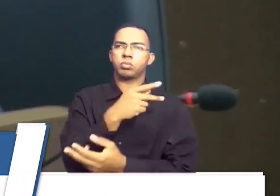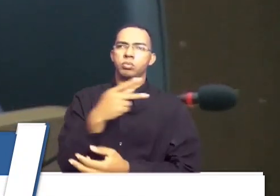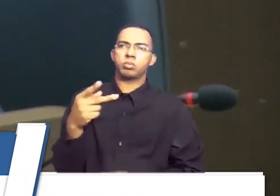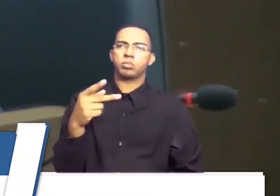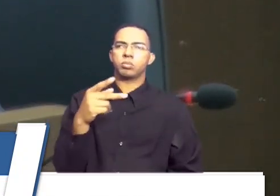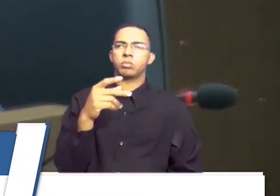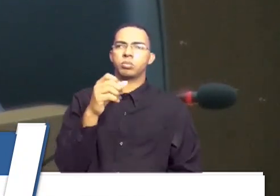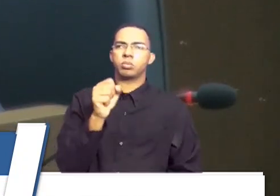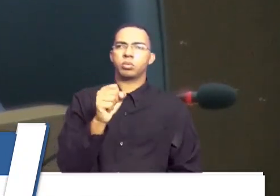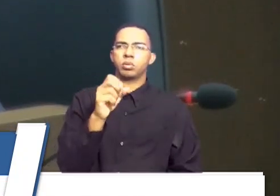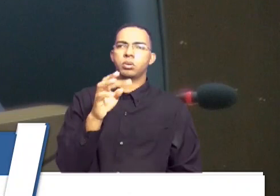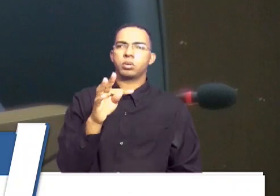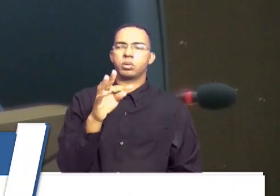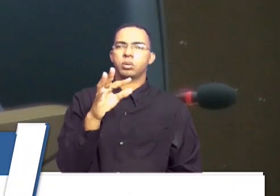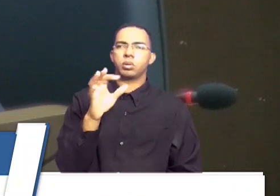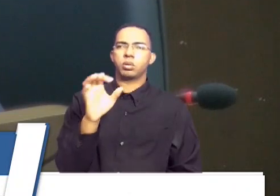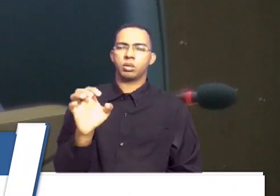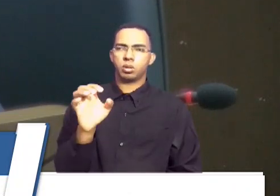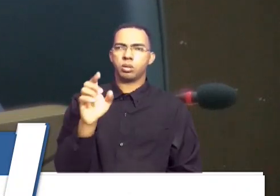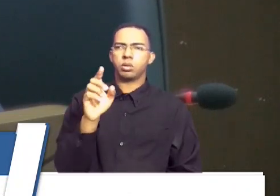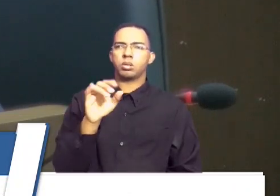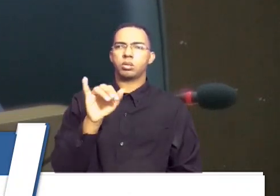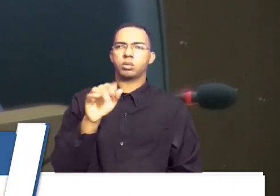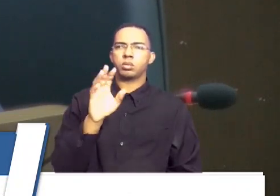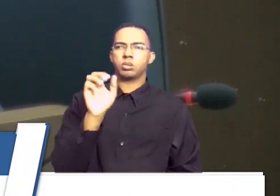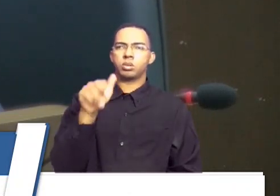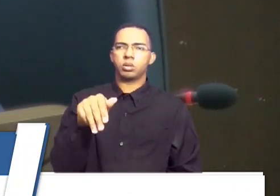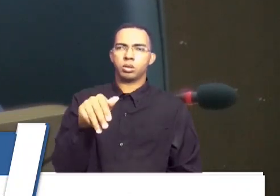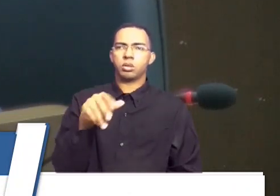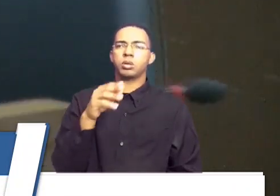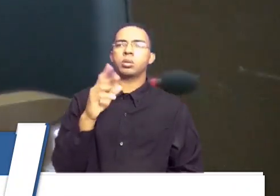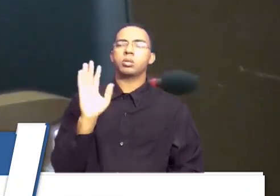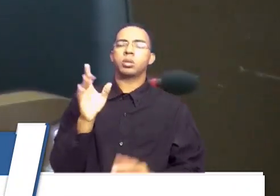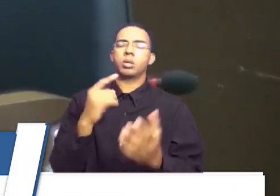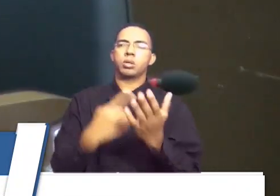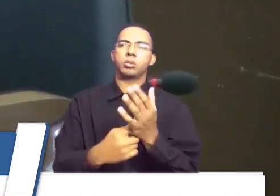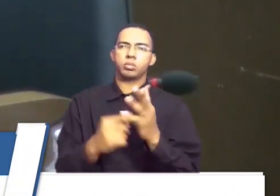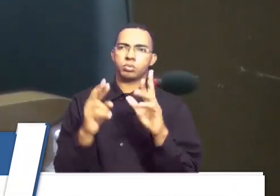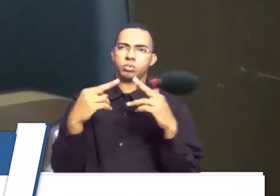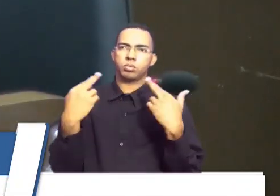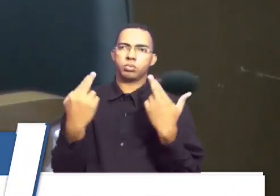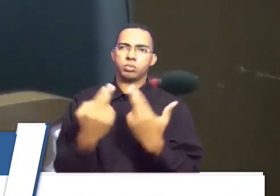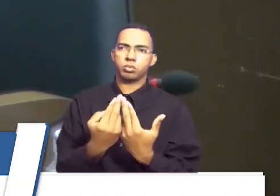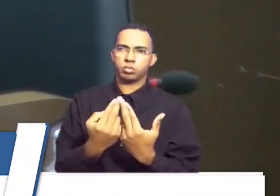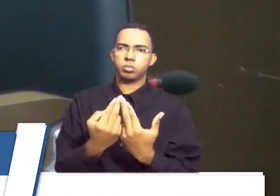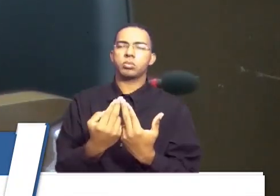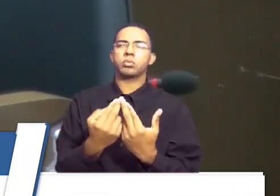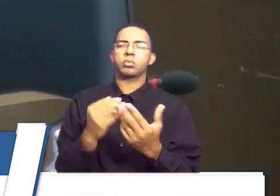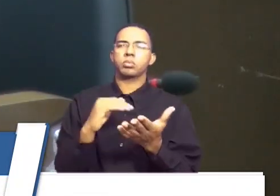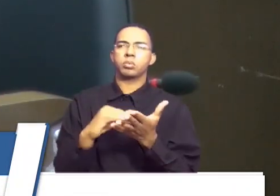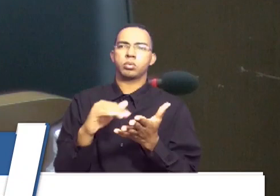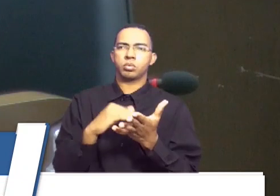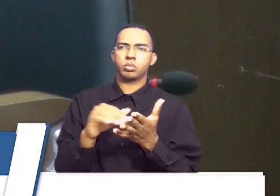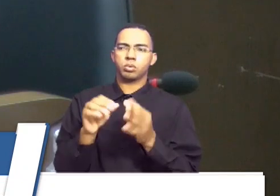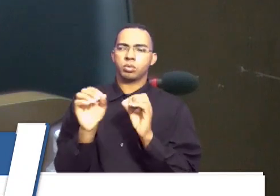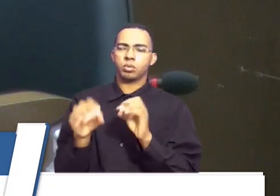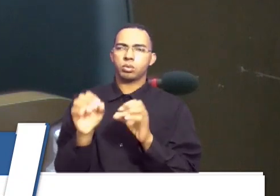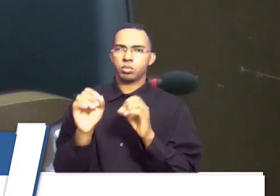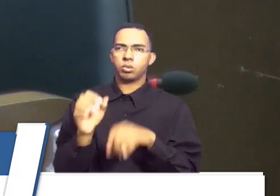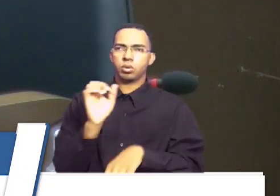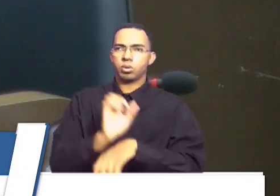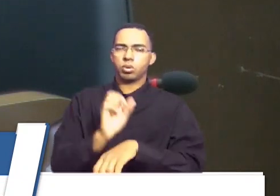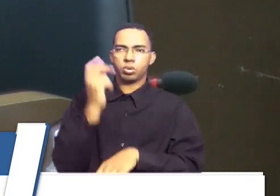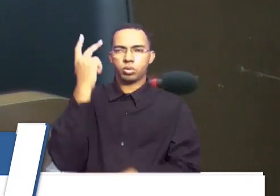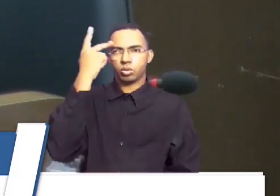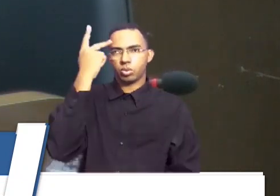Jean-Pierre Neto, no qual foi agendada uma reunião com o secretário de Educação do Estado de São Paulo, o